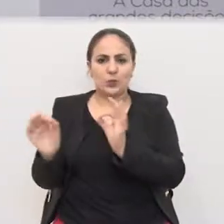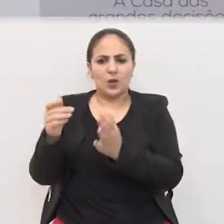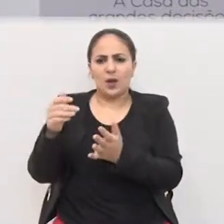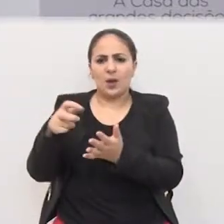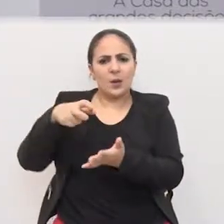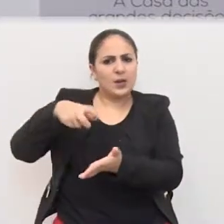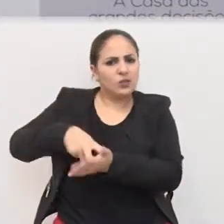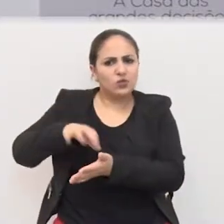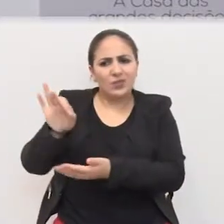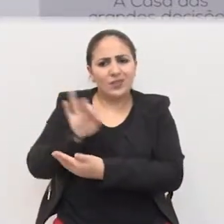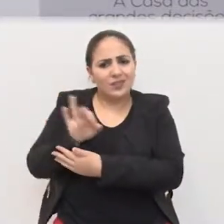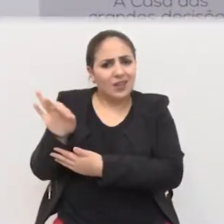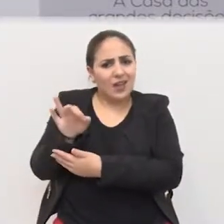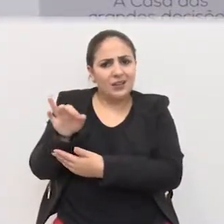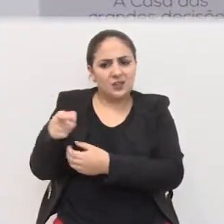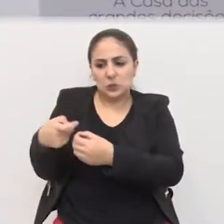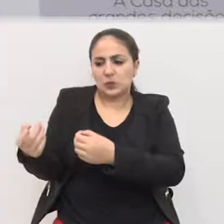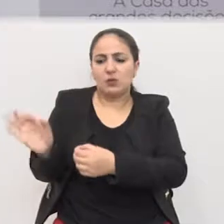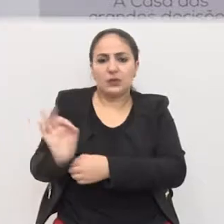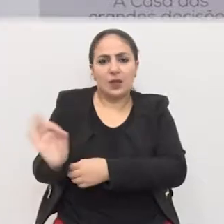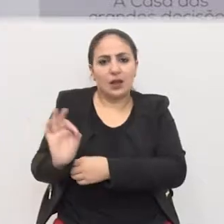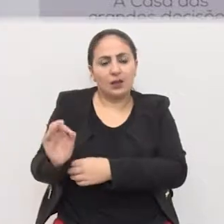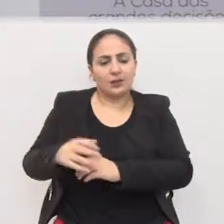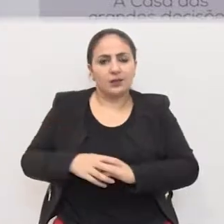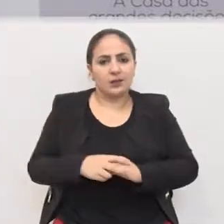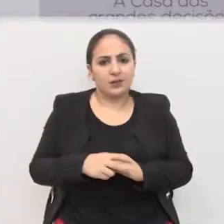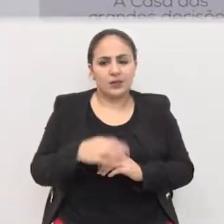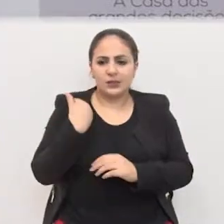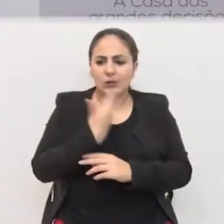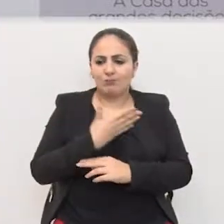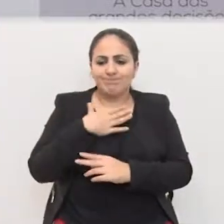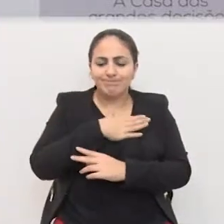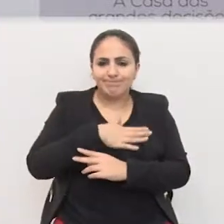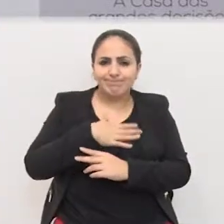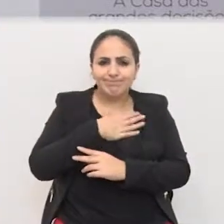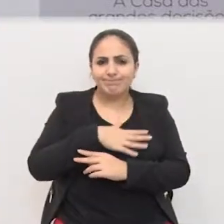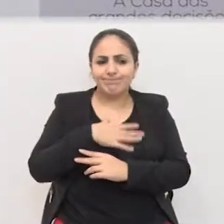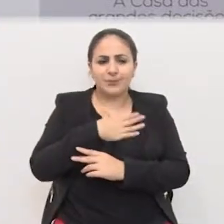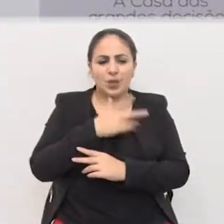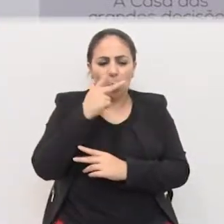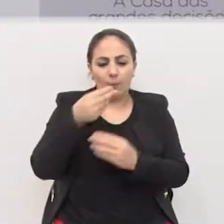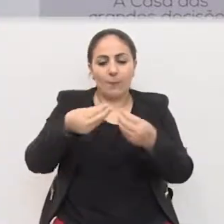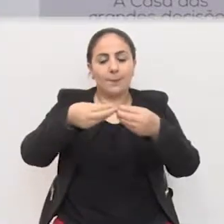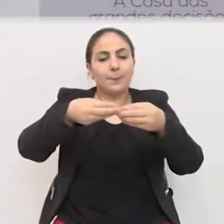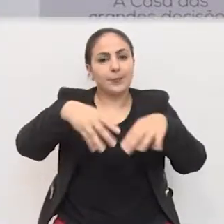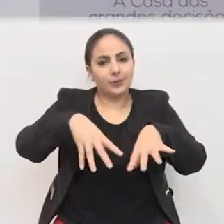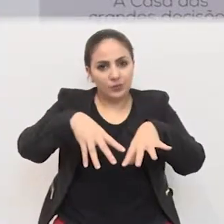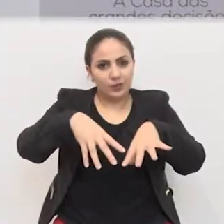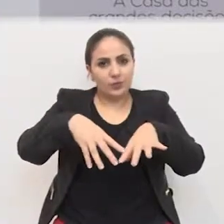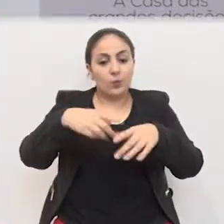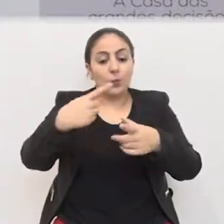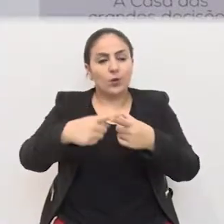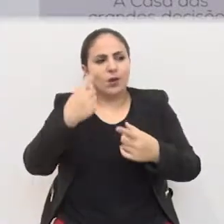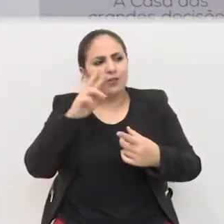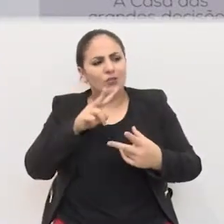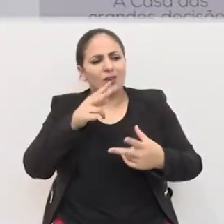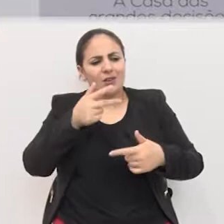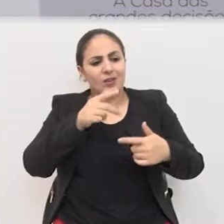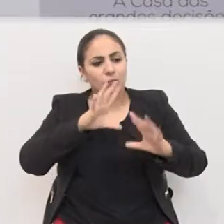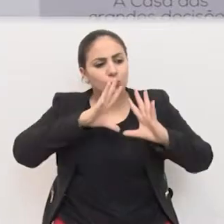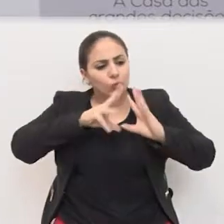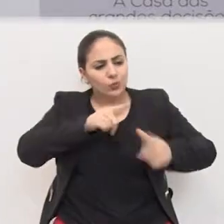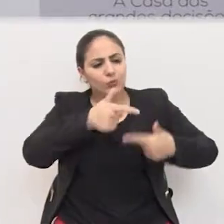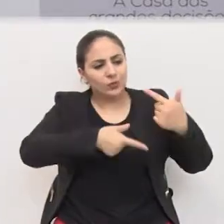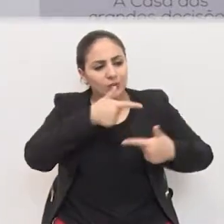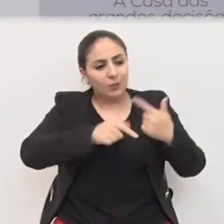de sanção, nem uma expulsão, nada. E a gente está se sentindo totalmente prejudicado, né, por